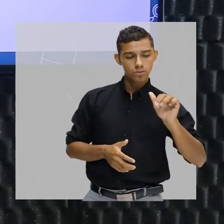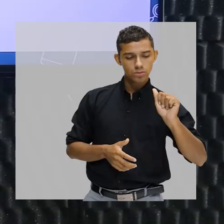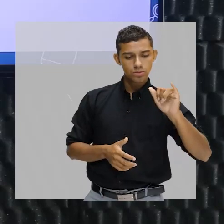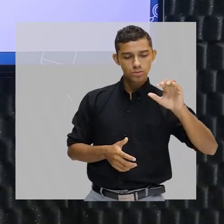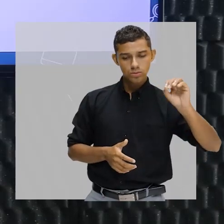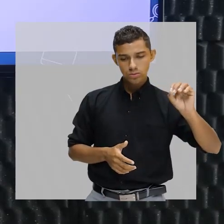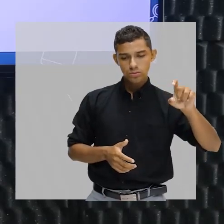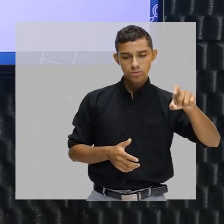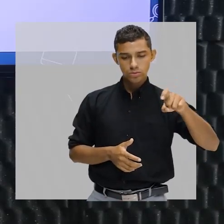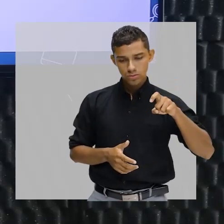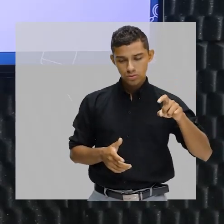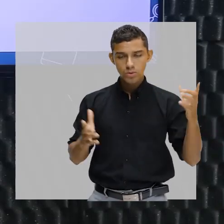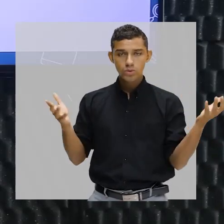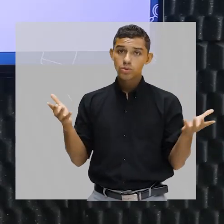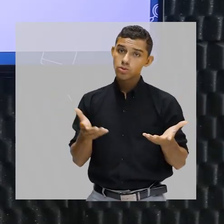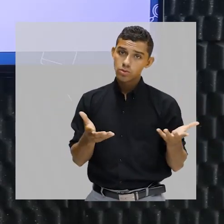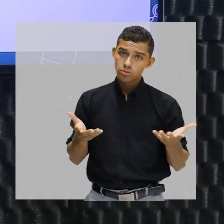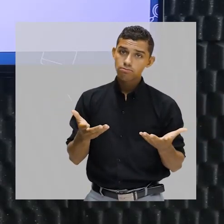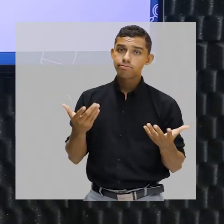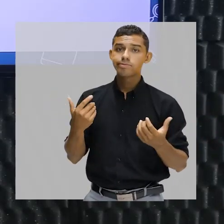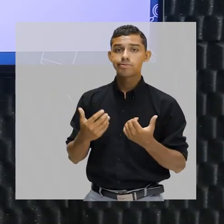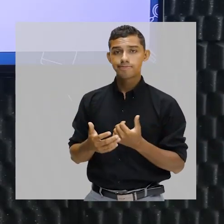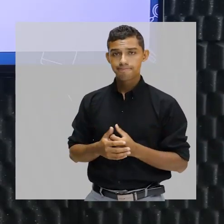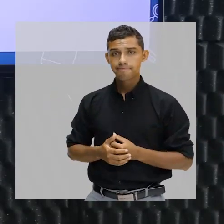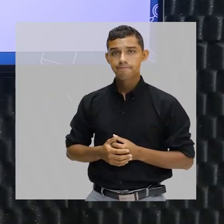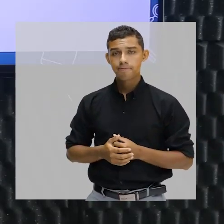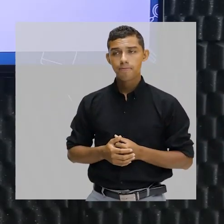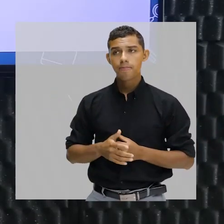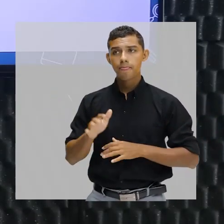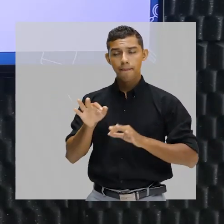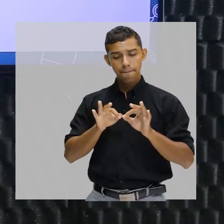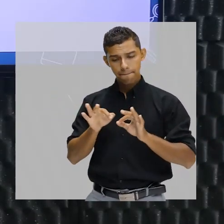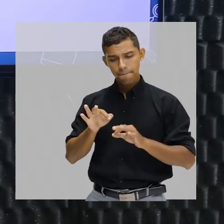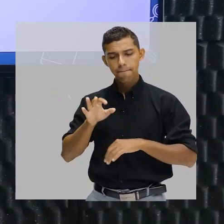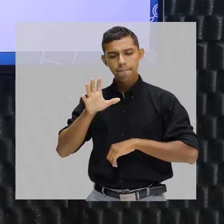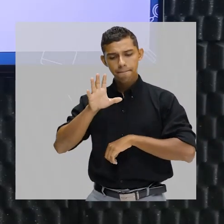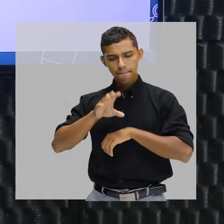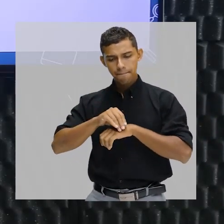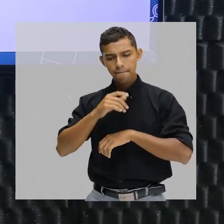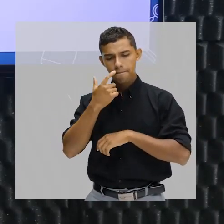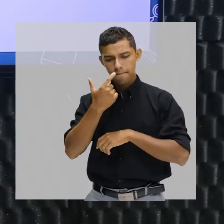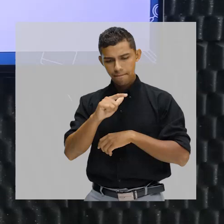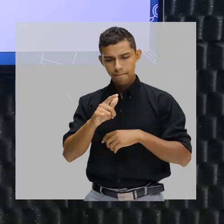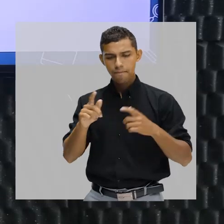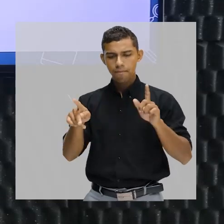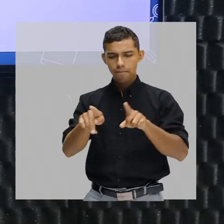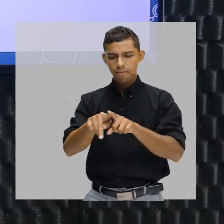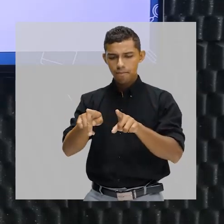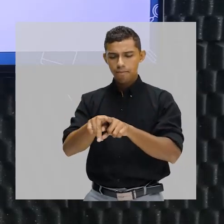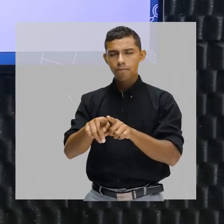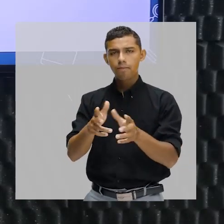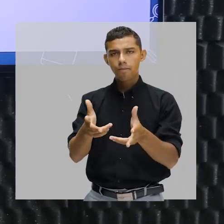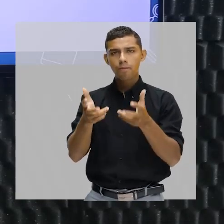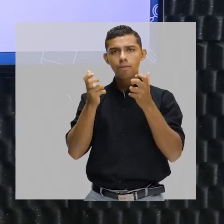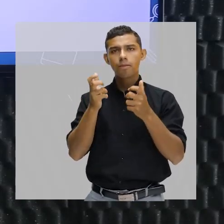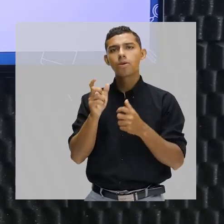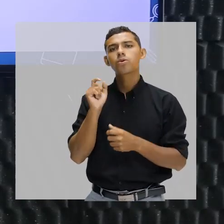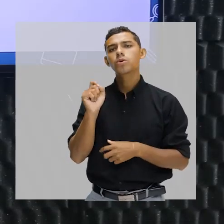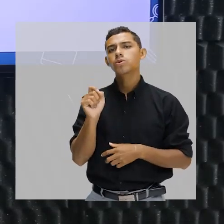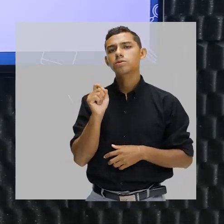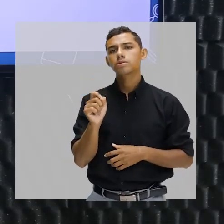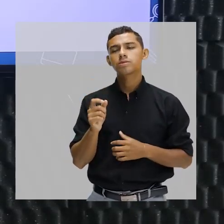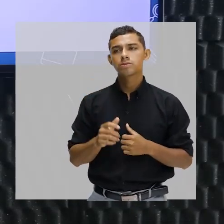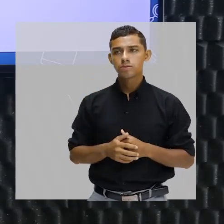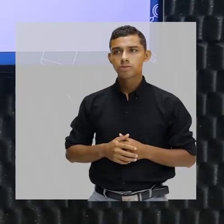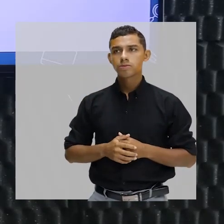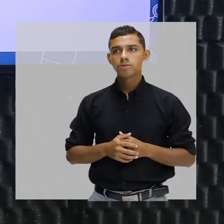pelos aparelhos, logicamente, né, que são programados para isso, e a gente consegue perceber, através do raio-x, o que é que tem ali,